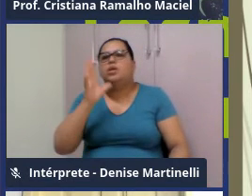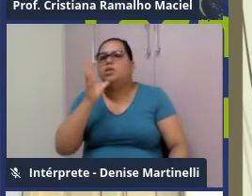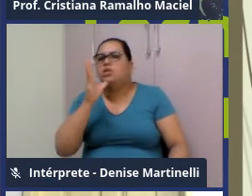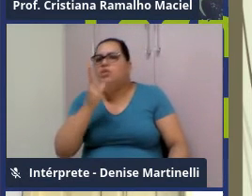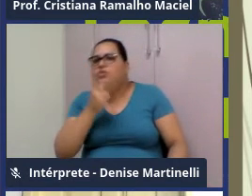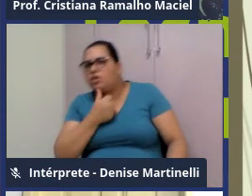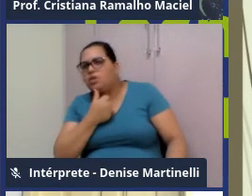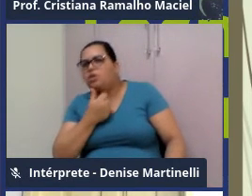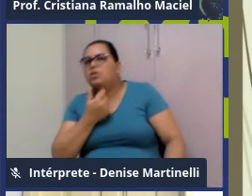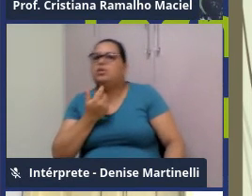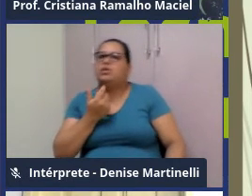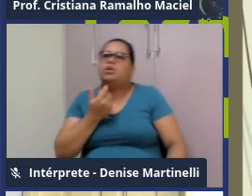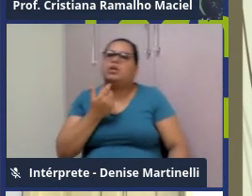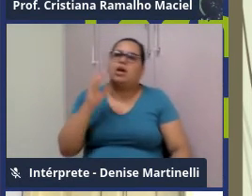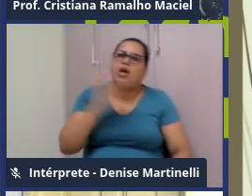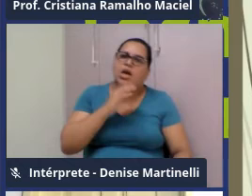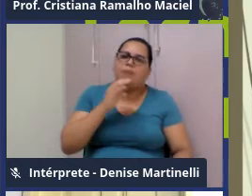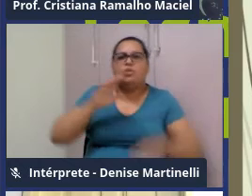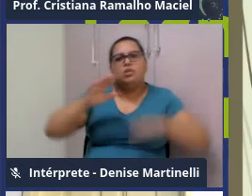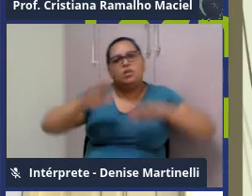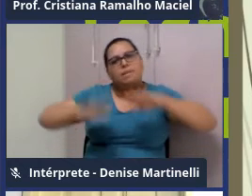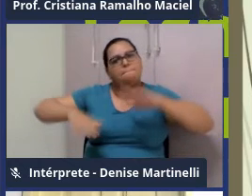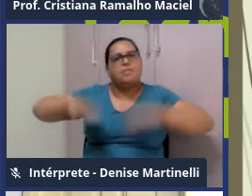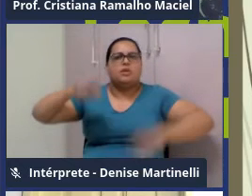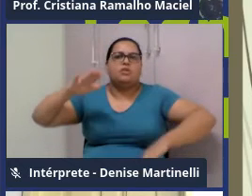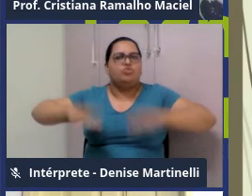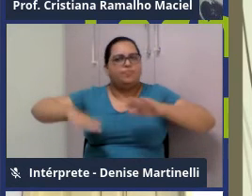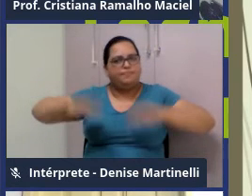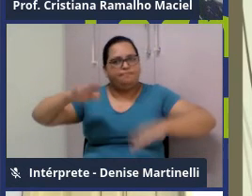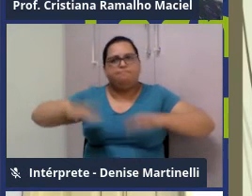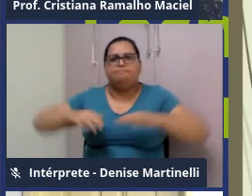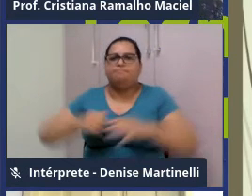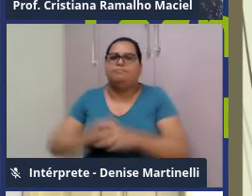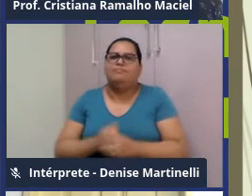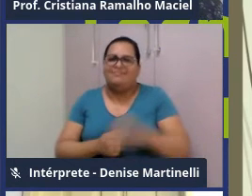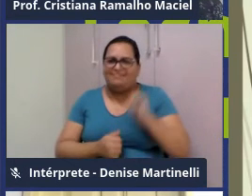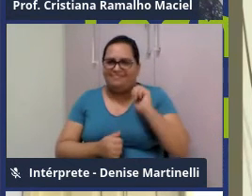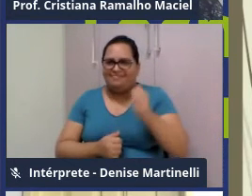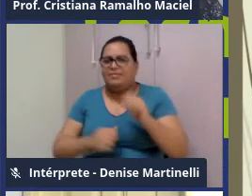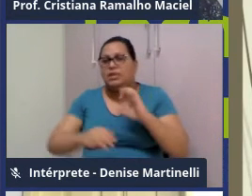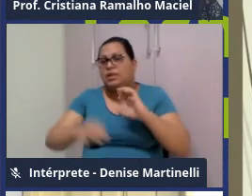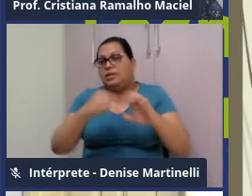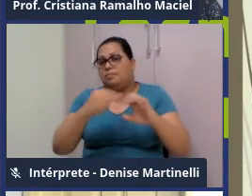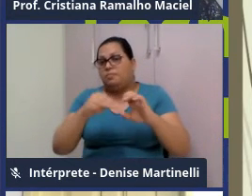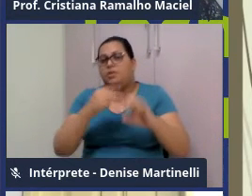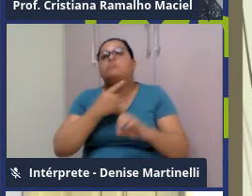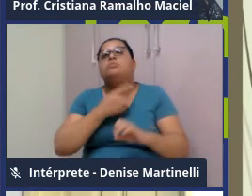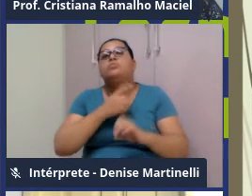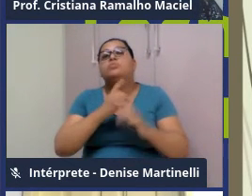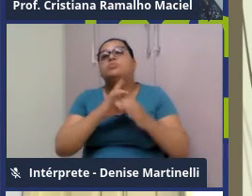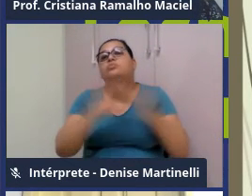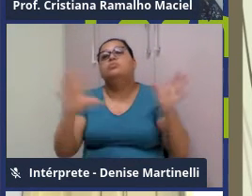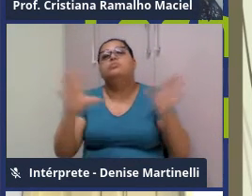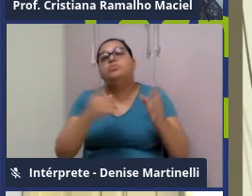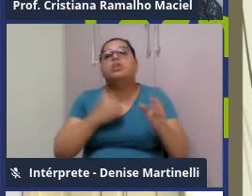poder gerá-los. Então, aqui vocês têm meu e-mail, fiquem à vontade para fazer perguntas.